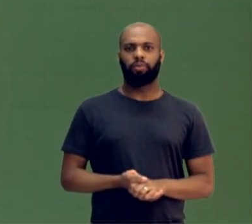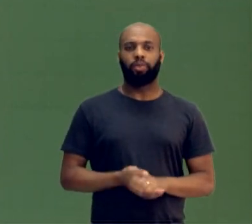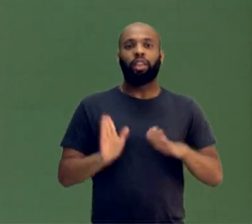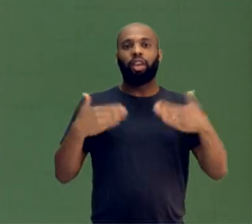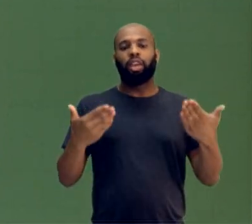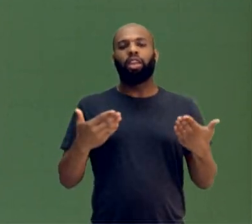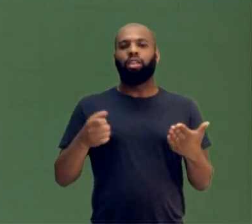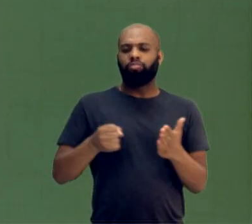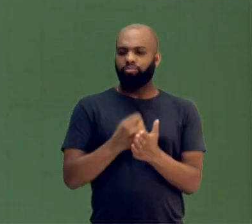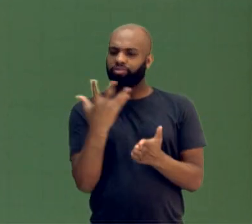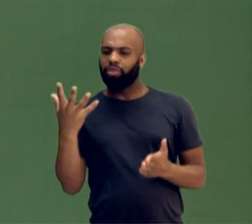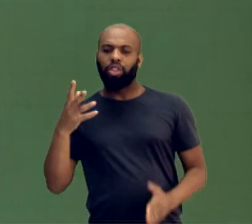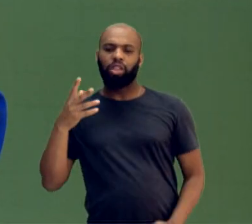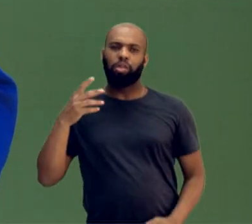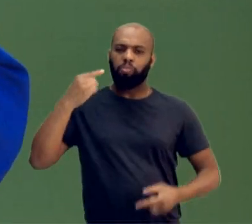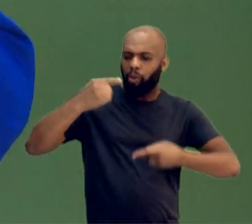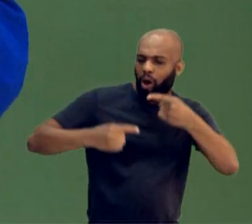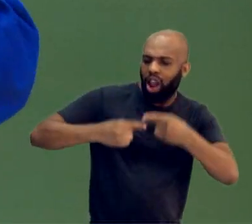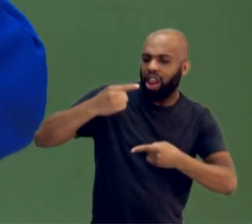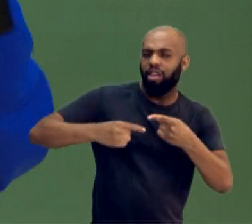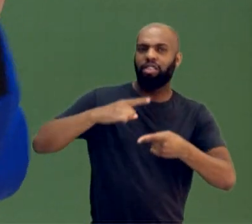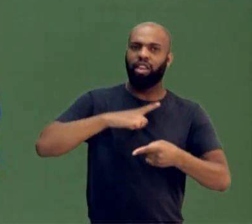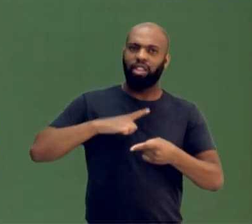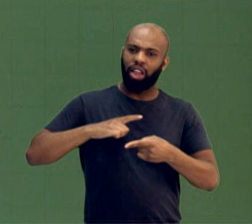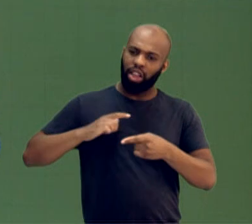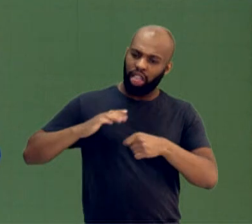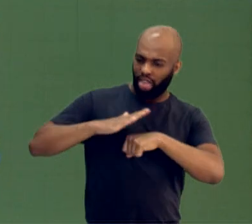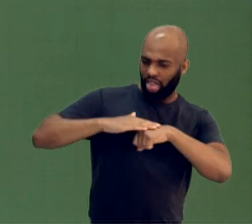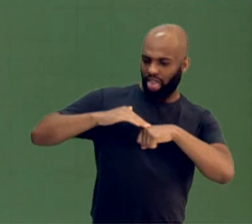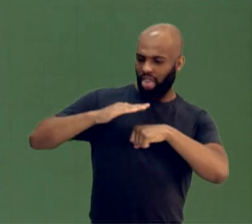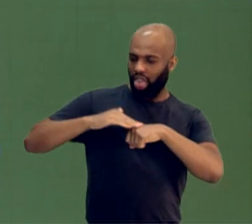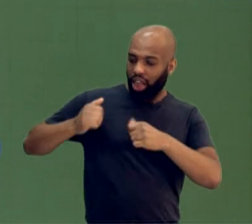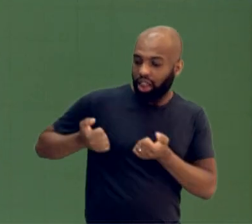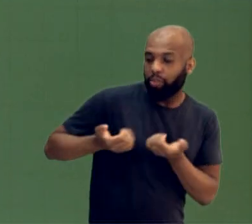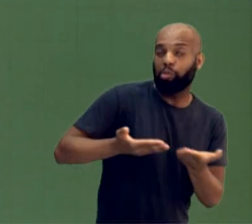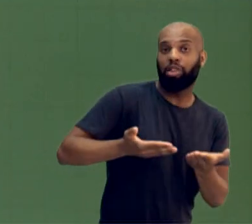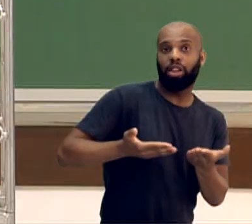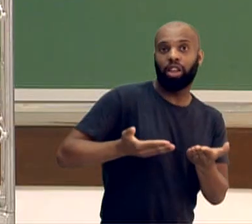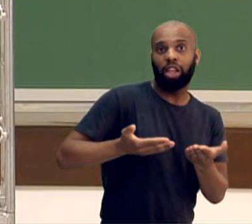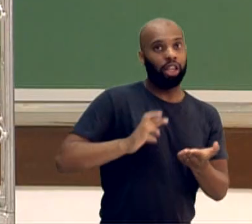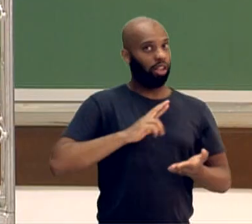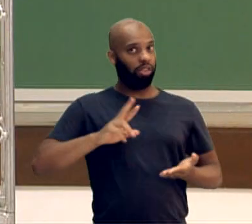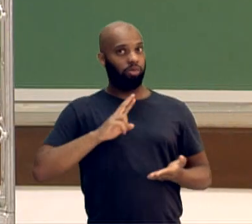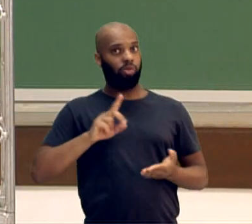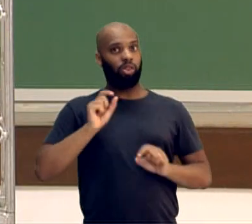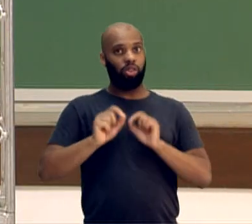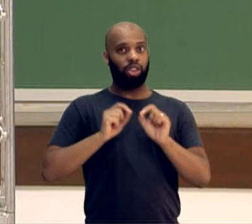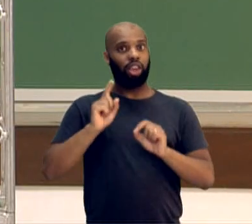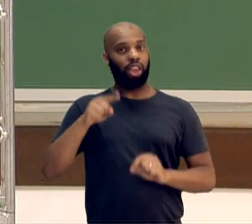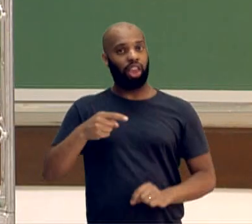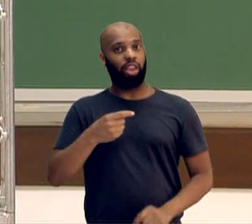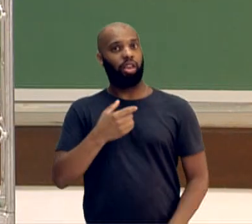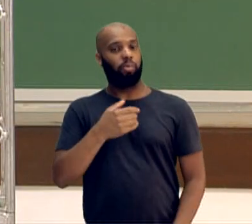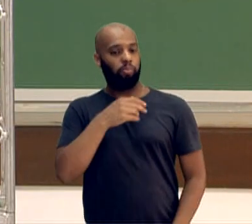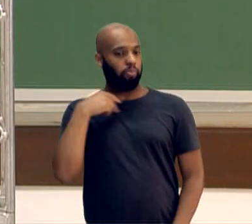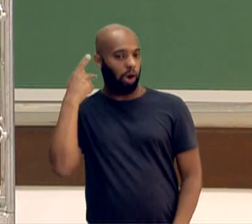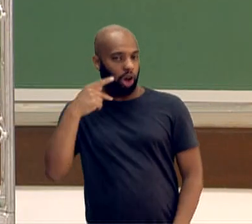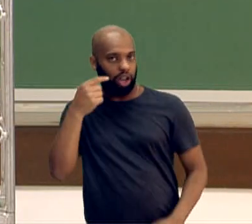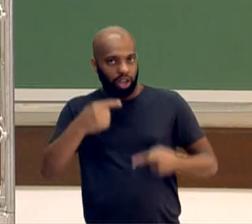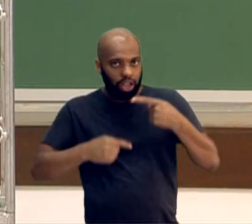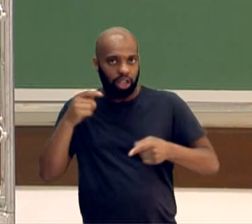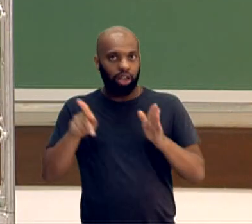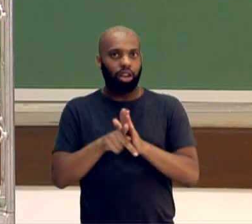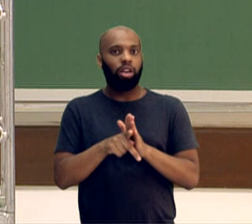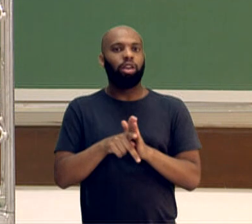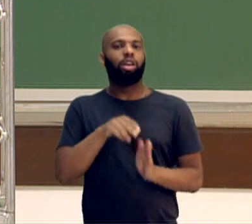Então, muitas vezes, políticas que são chamadas de assistencialistas, na verdade, são políticas de Estado do Bem-Estar Social.